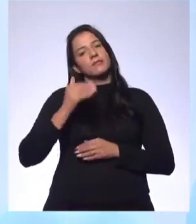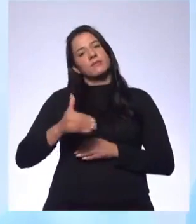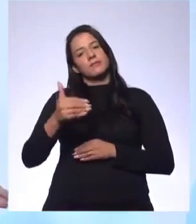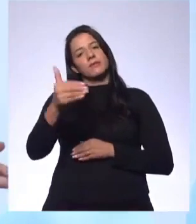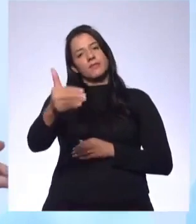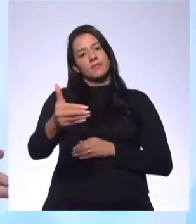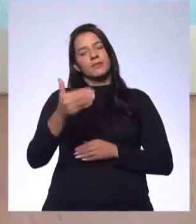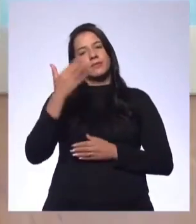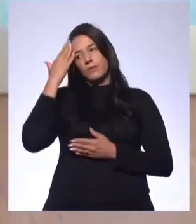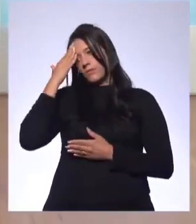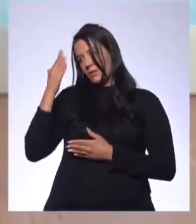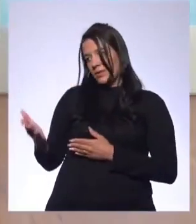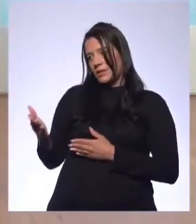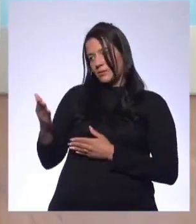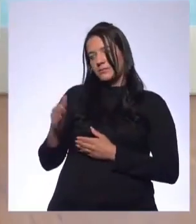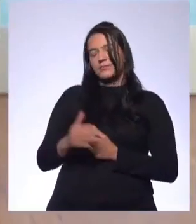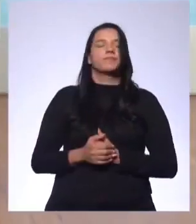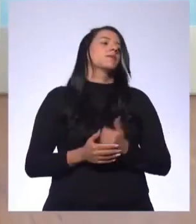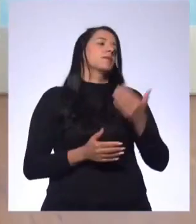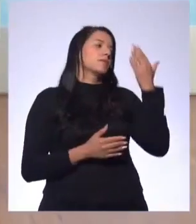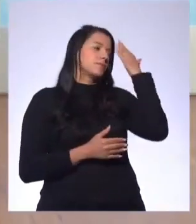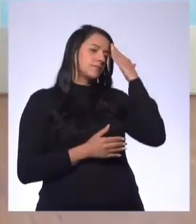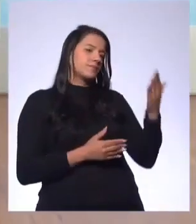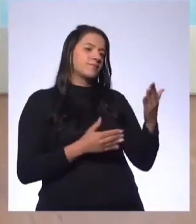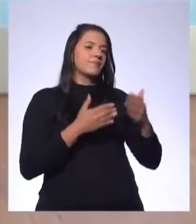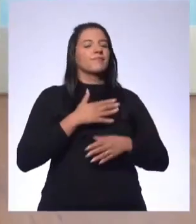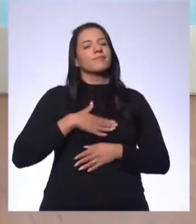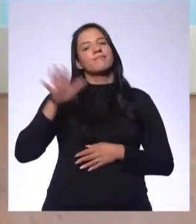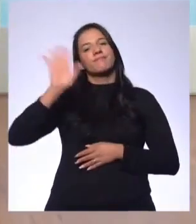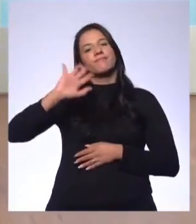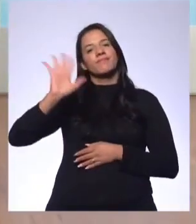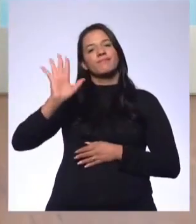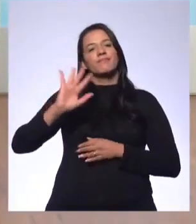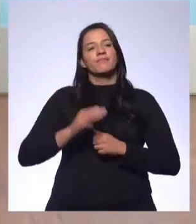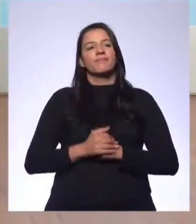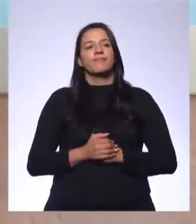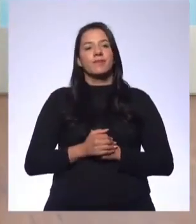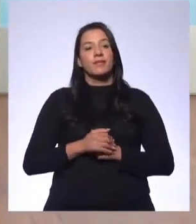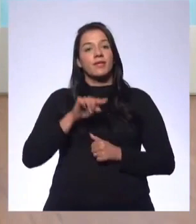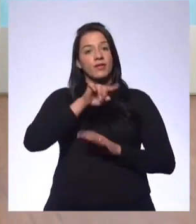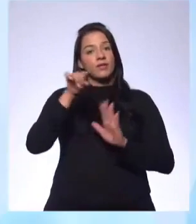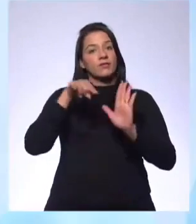sequência. Obrigada, professor Mauro. Eu que agradeço, professora Tayana. Alunos e professores. E